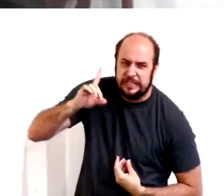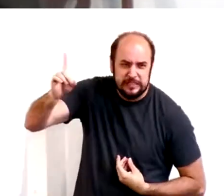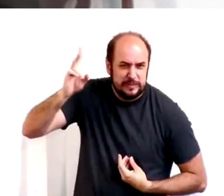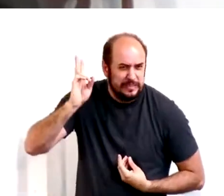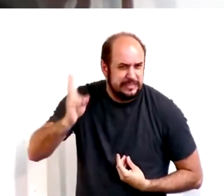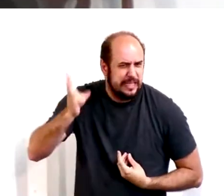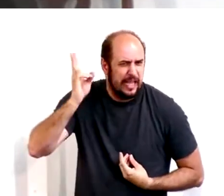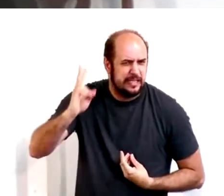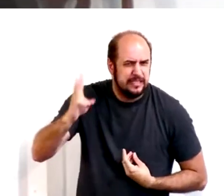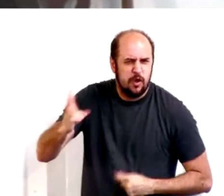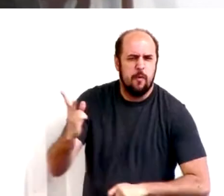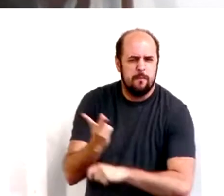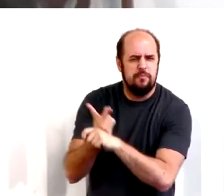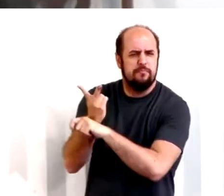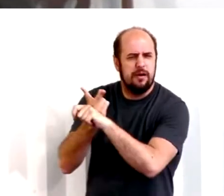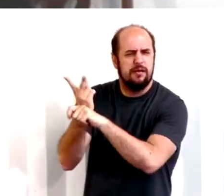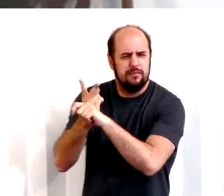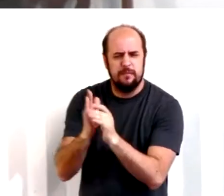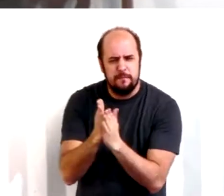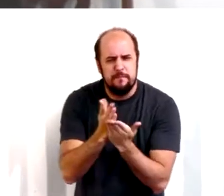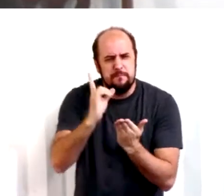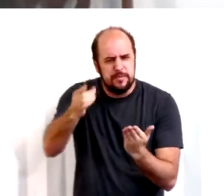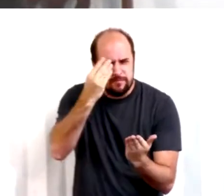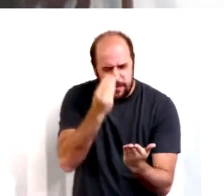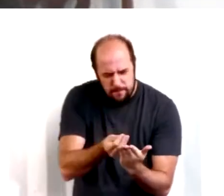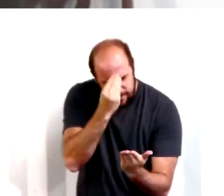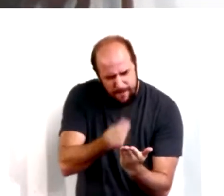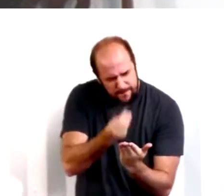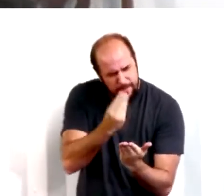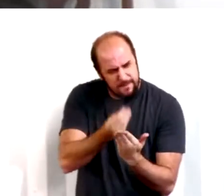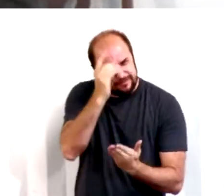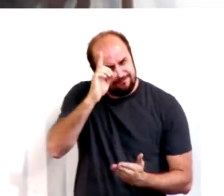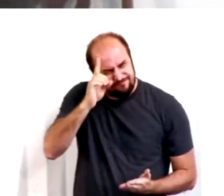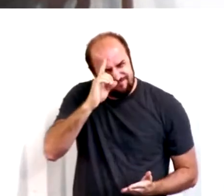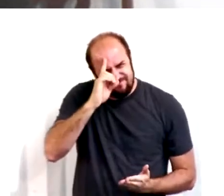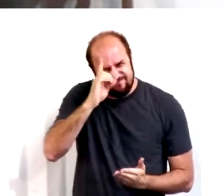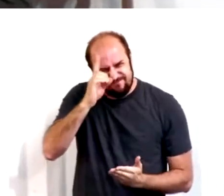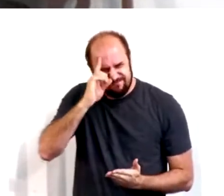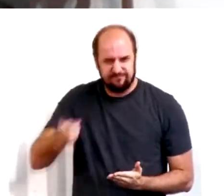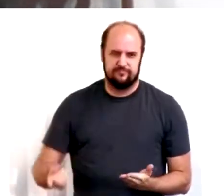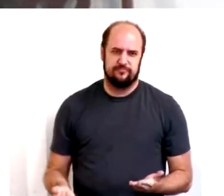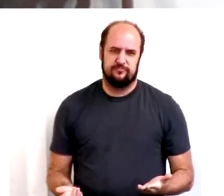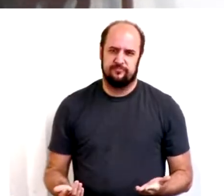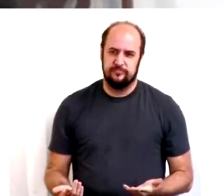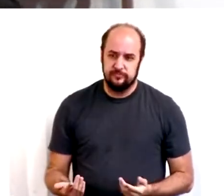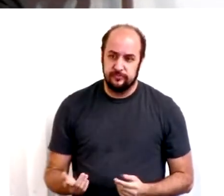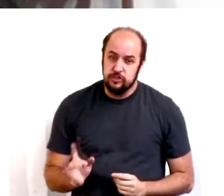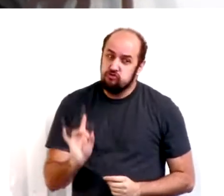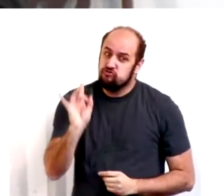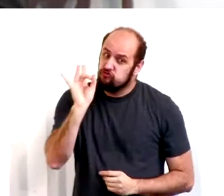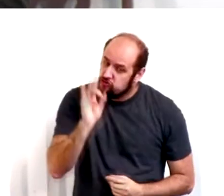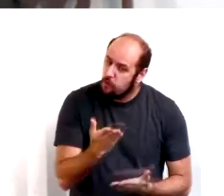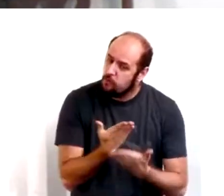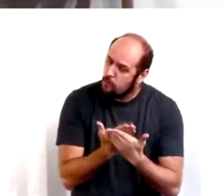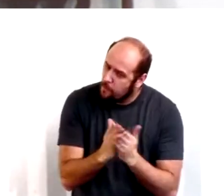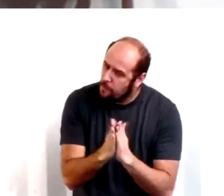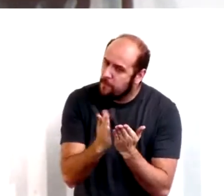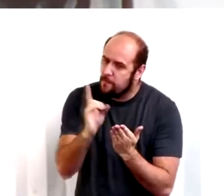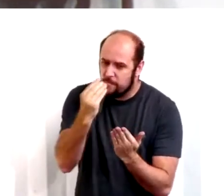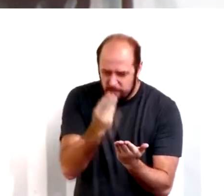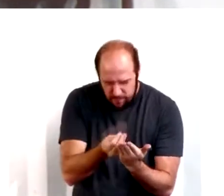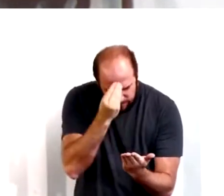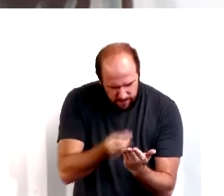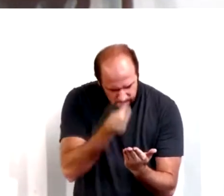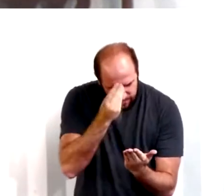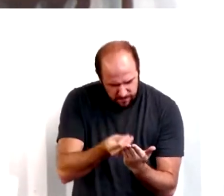que a palavra de Deus seja o nosso alimento diário. Só assim poderei entender se o